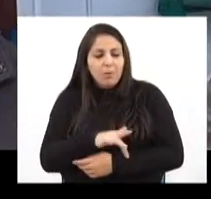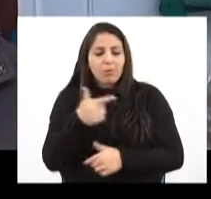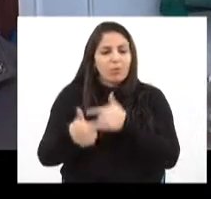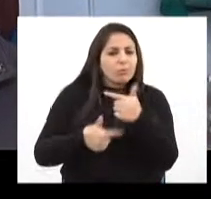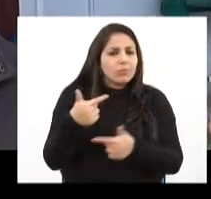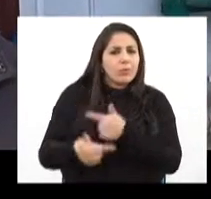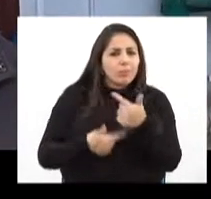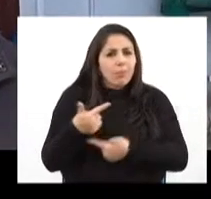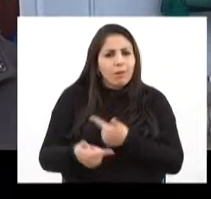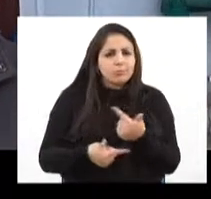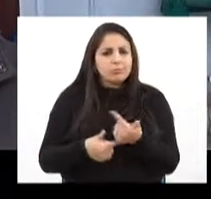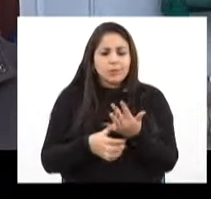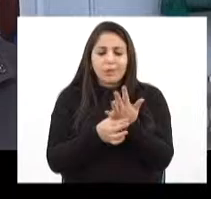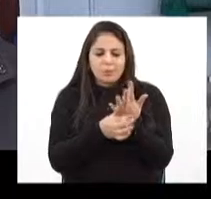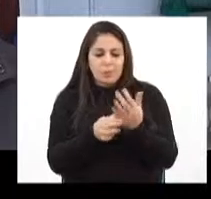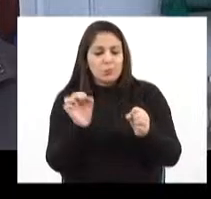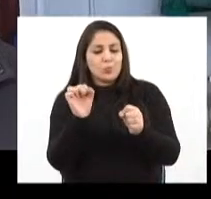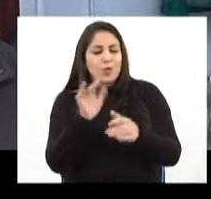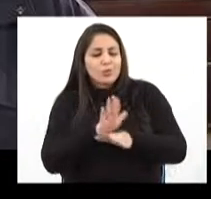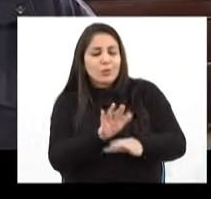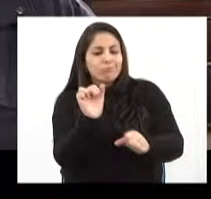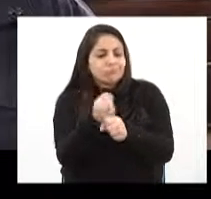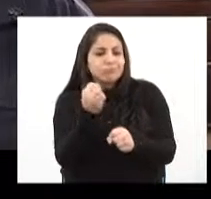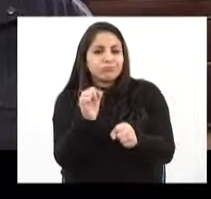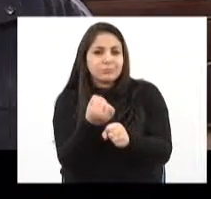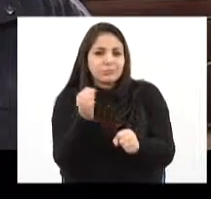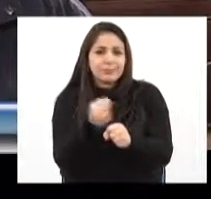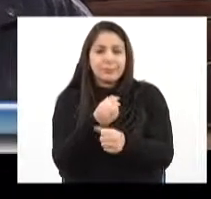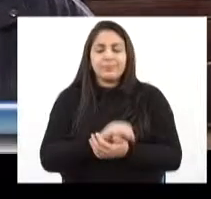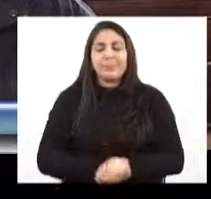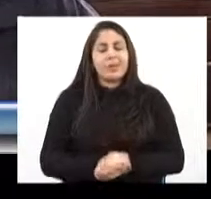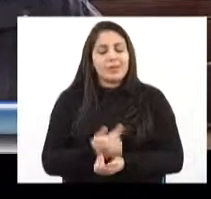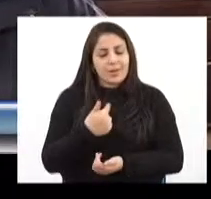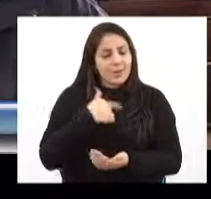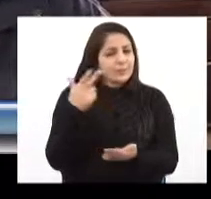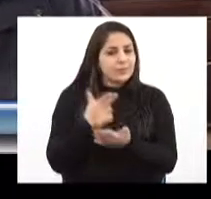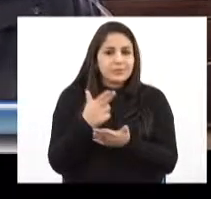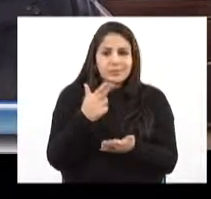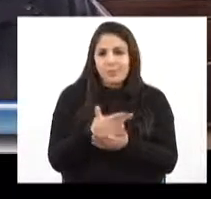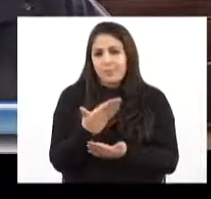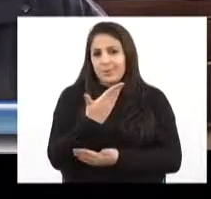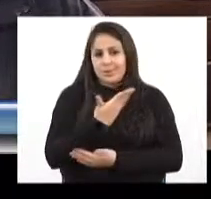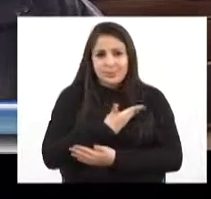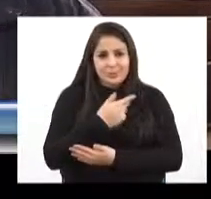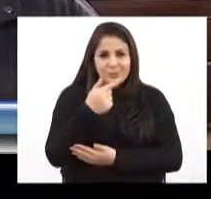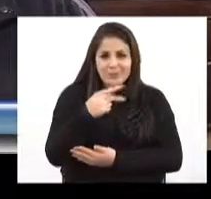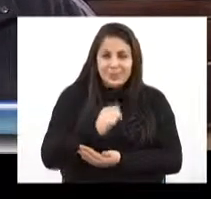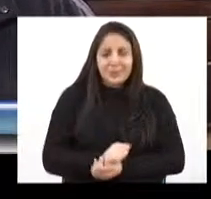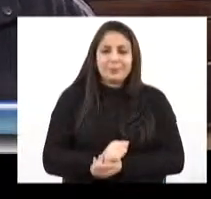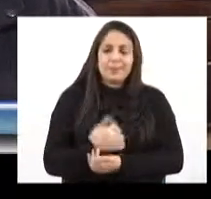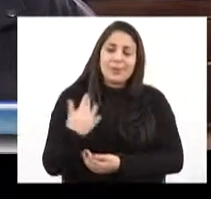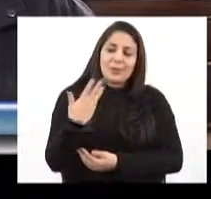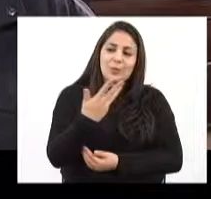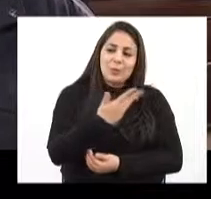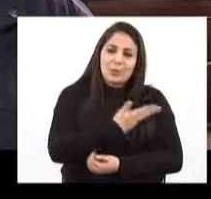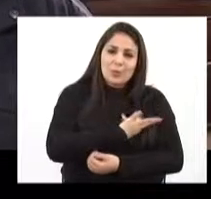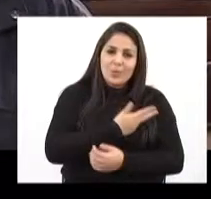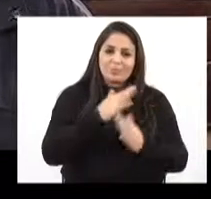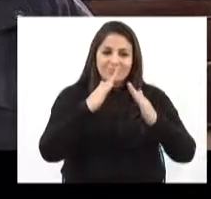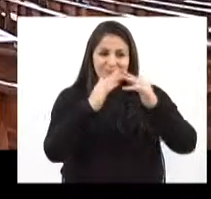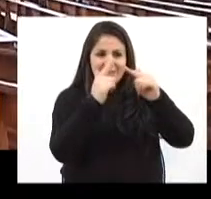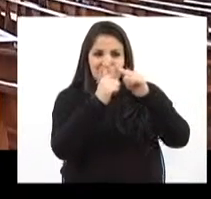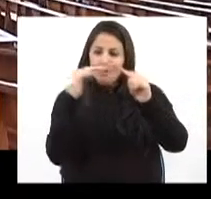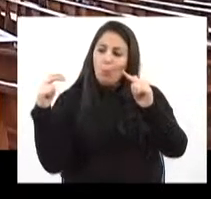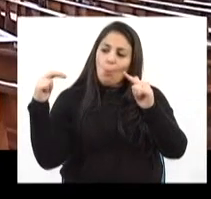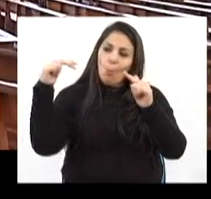próprias mãos, ajudou a construir a igreja. Sempre fui amigo dele. Nós subíamos em cima da igreja, arrumou o